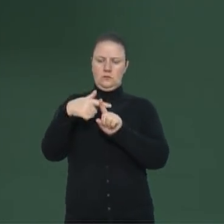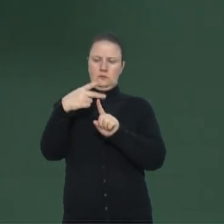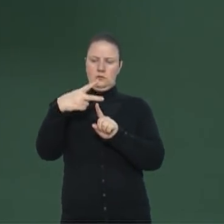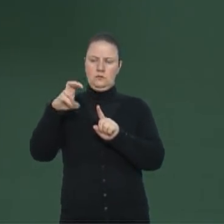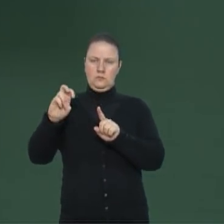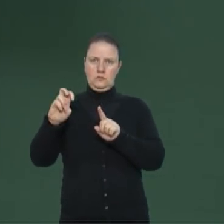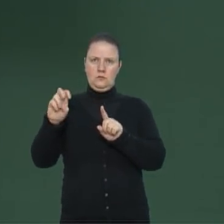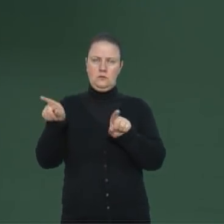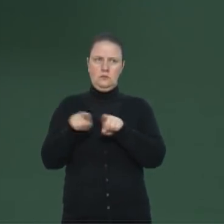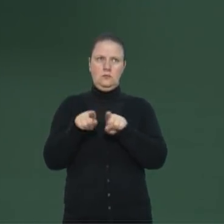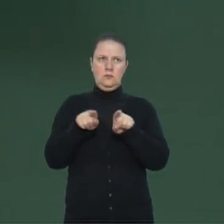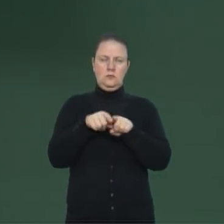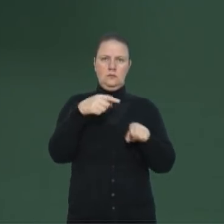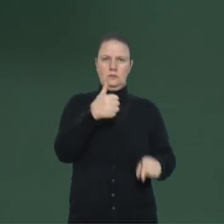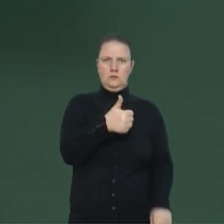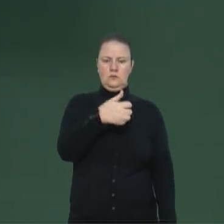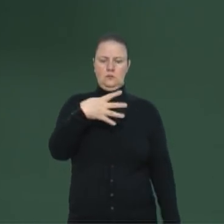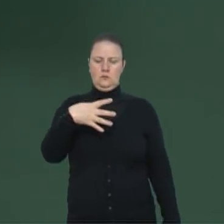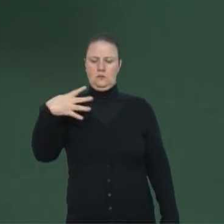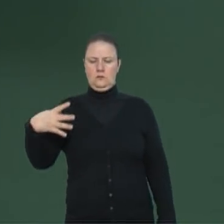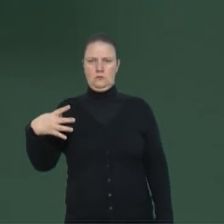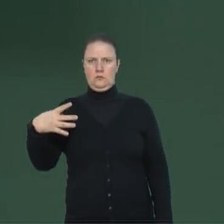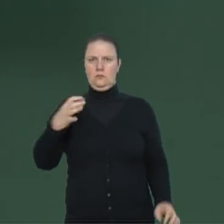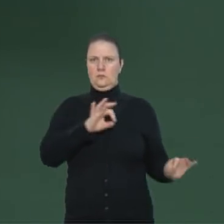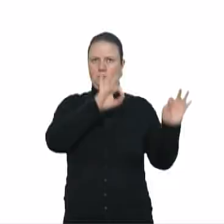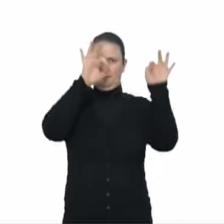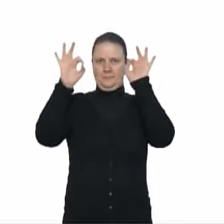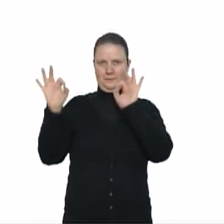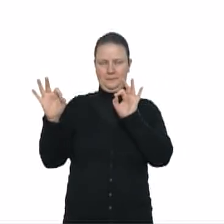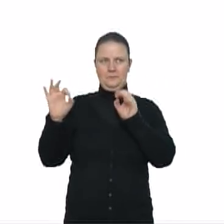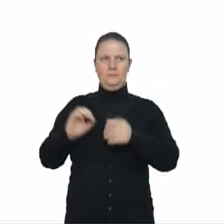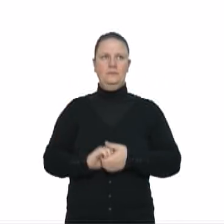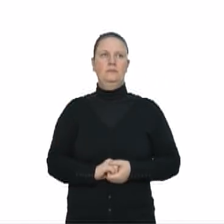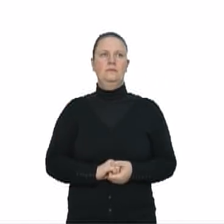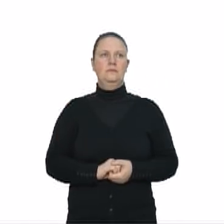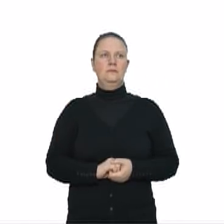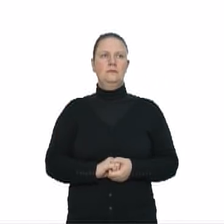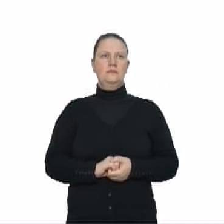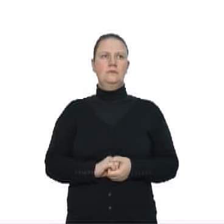144, ok? Levando isso para o próximo slide.